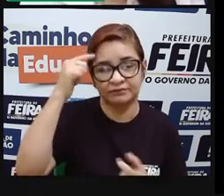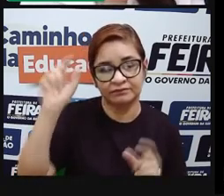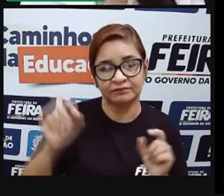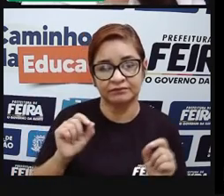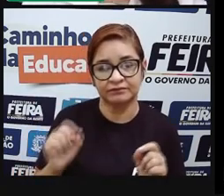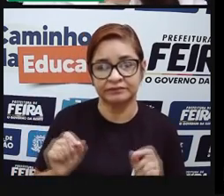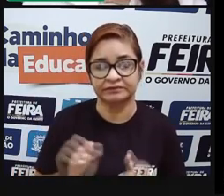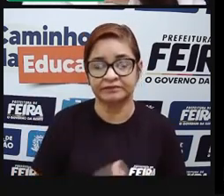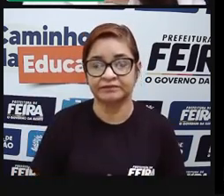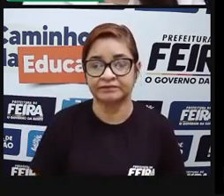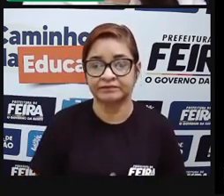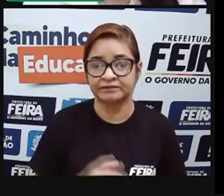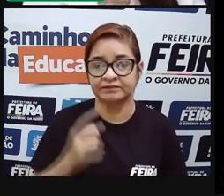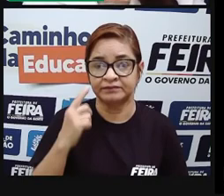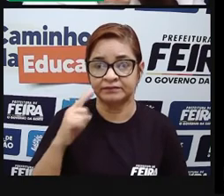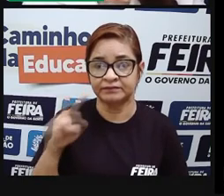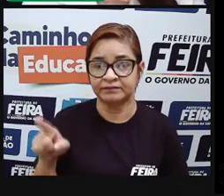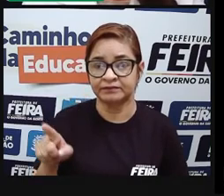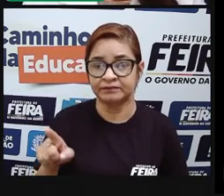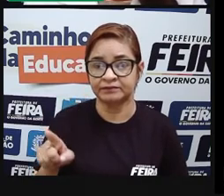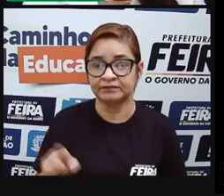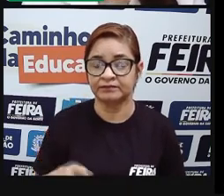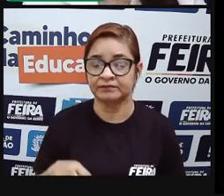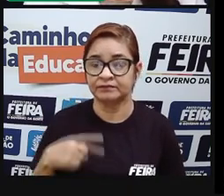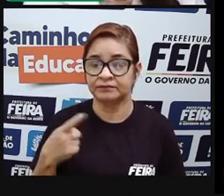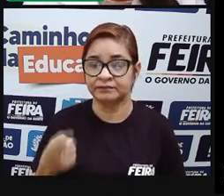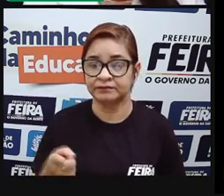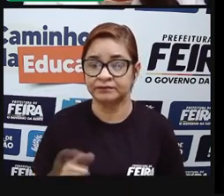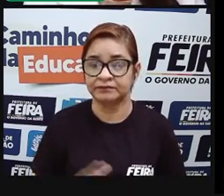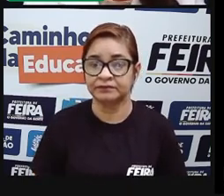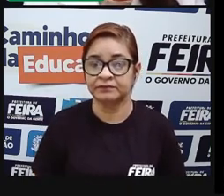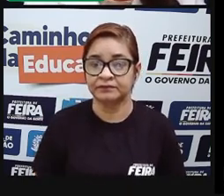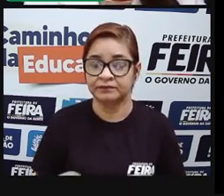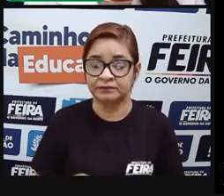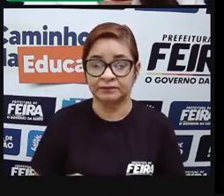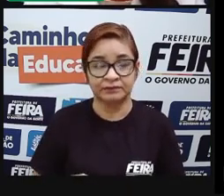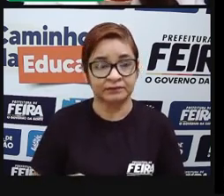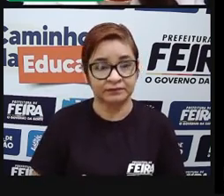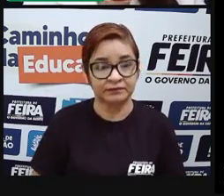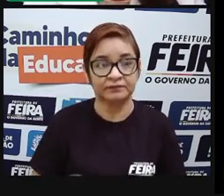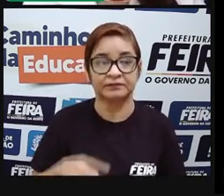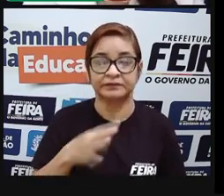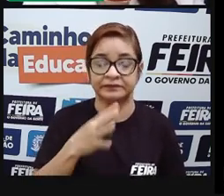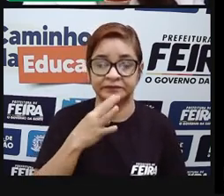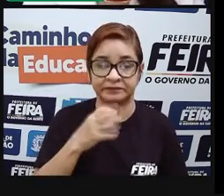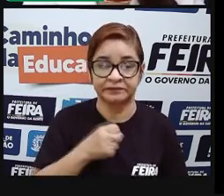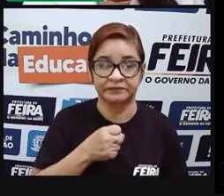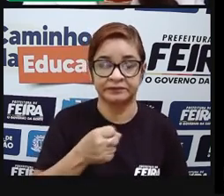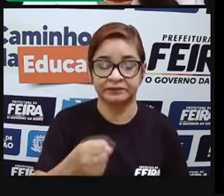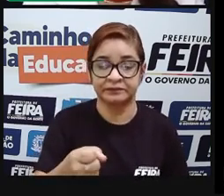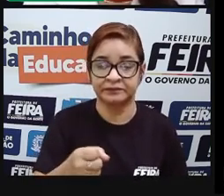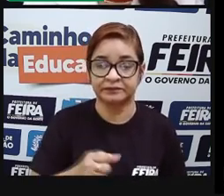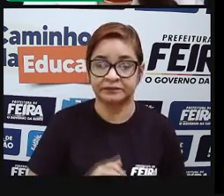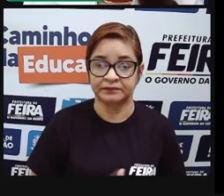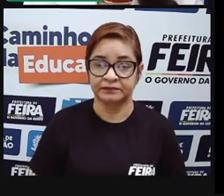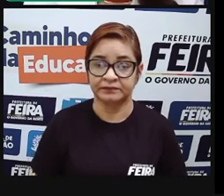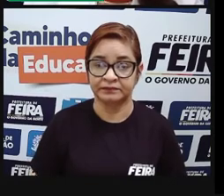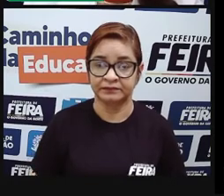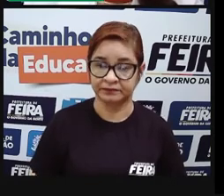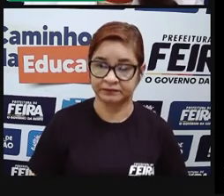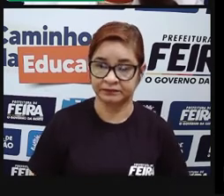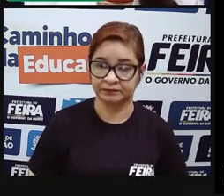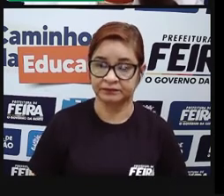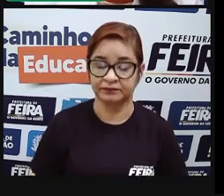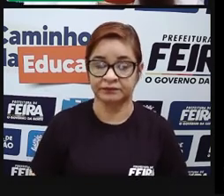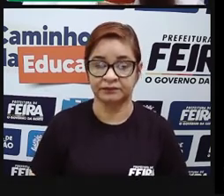tá bom Aqui tem outra reportagem que vocês podem estar acessando conhecendo e é uma